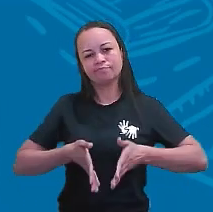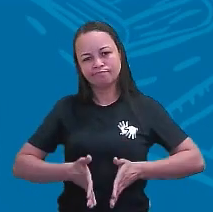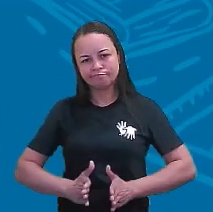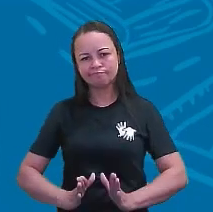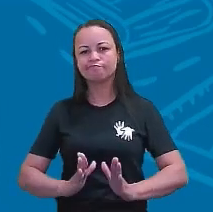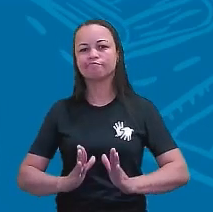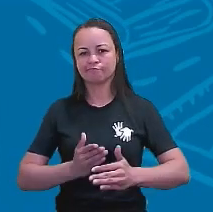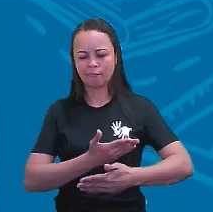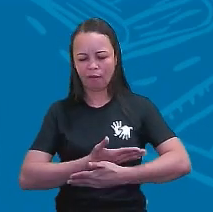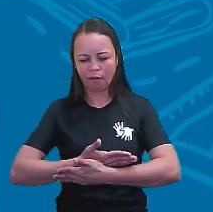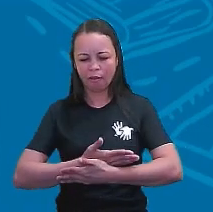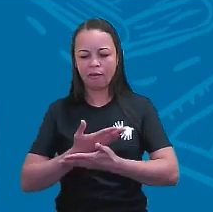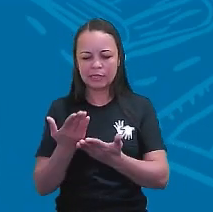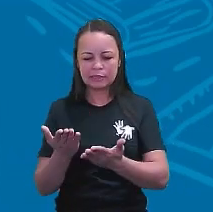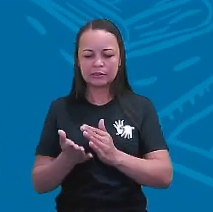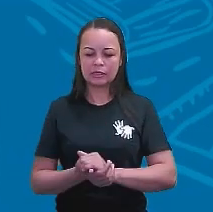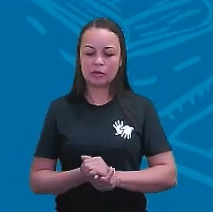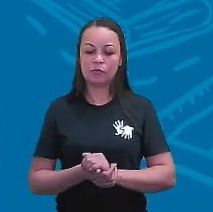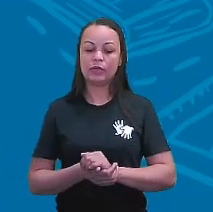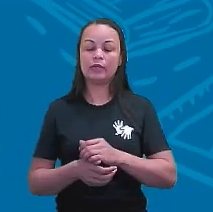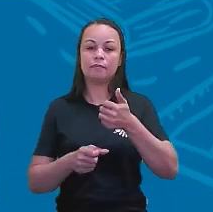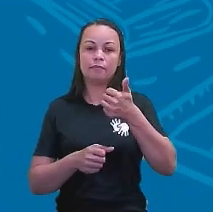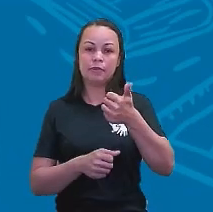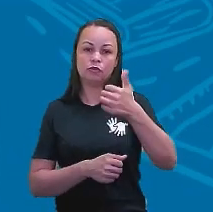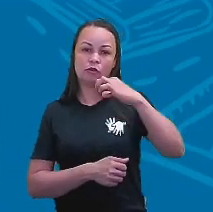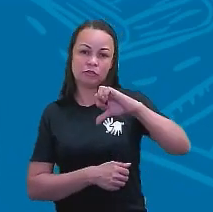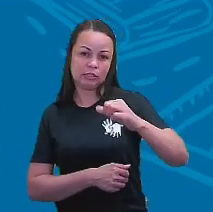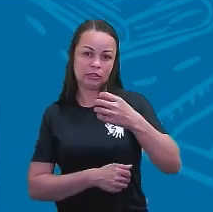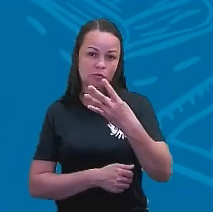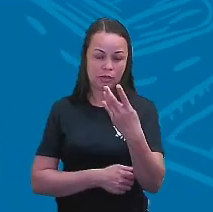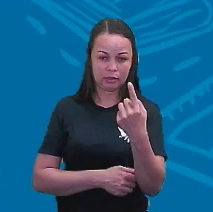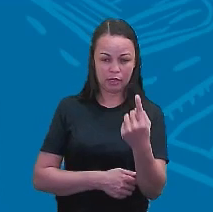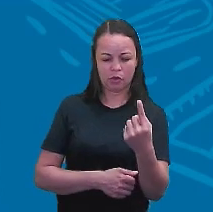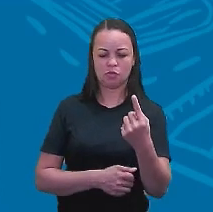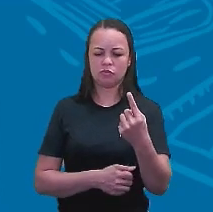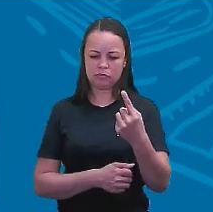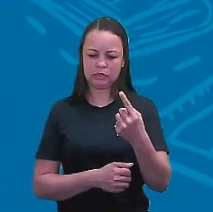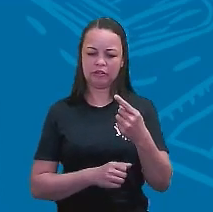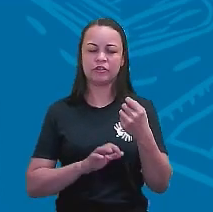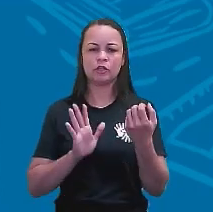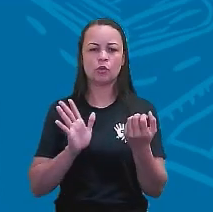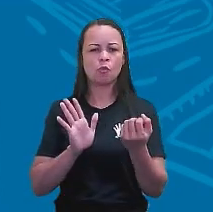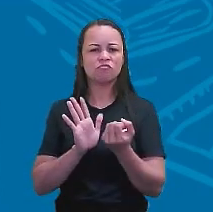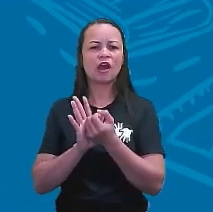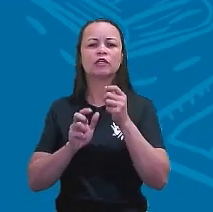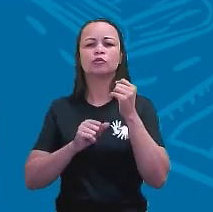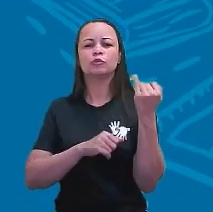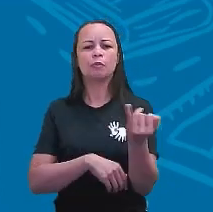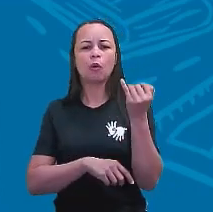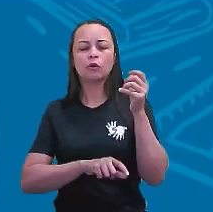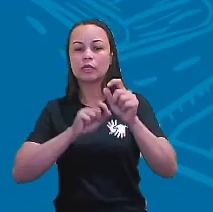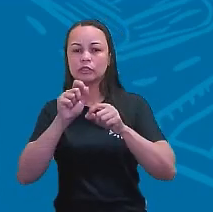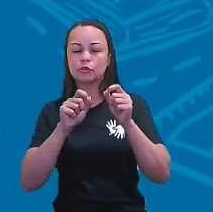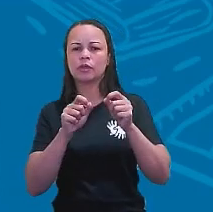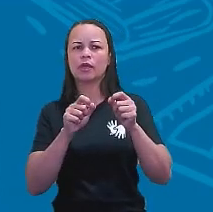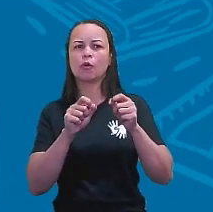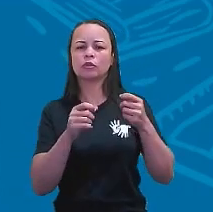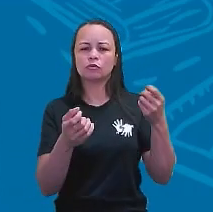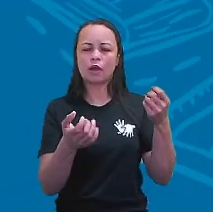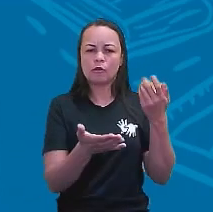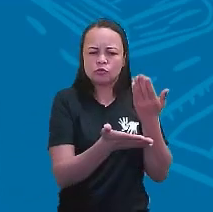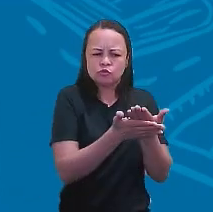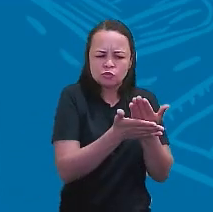1941, a gente tem um fato aí super importante, que foi o quê? Ele, após terminar os estudos, mudou-se